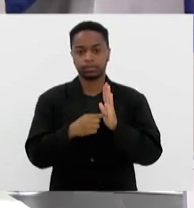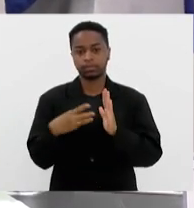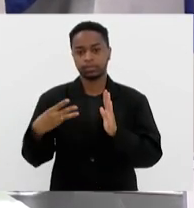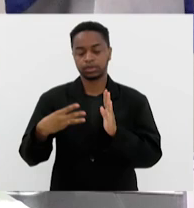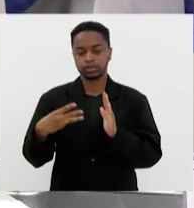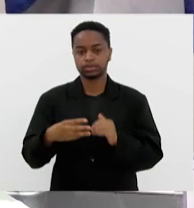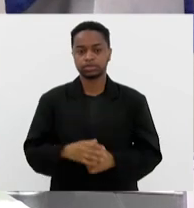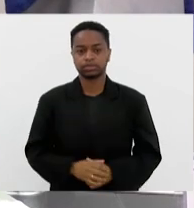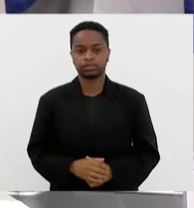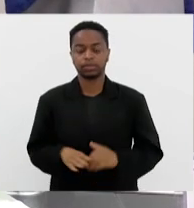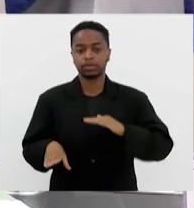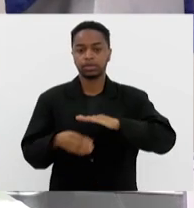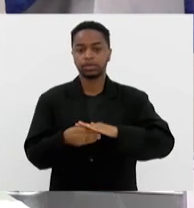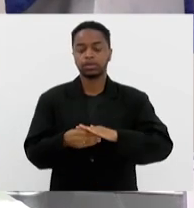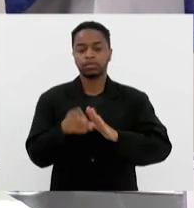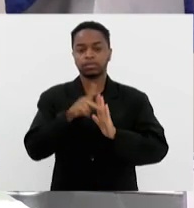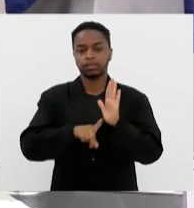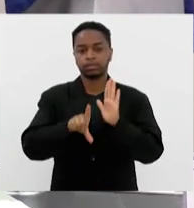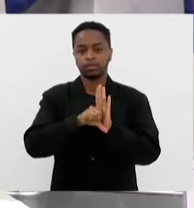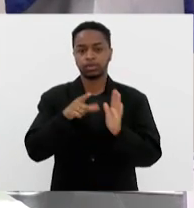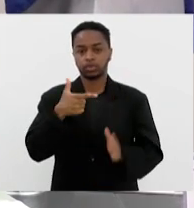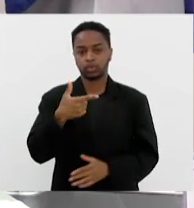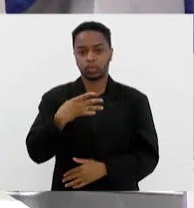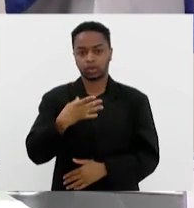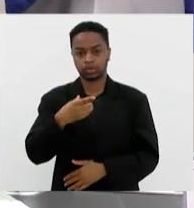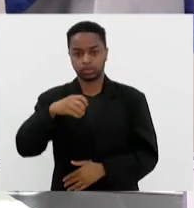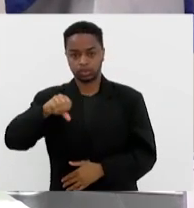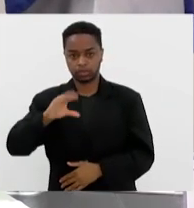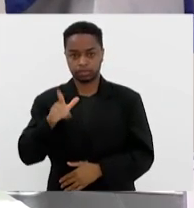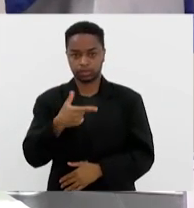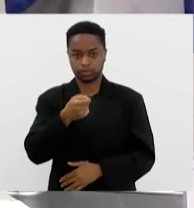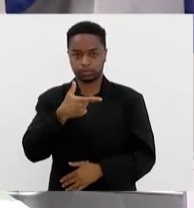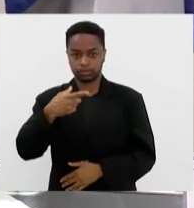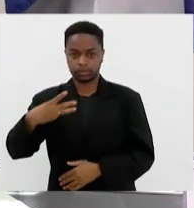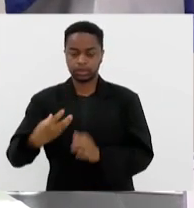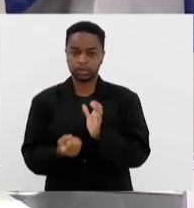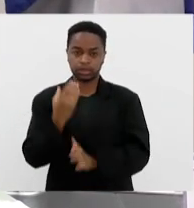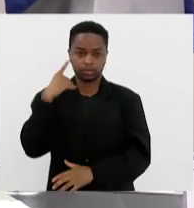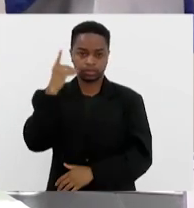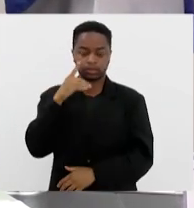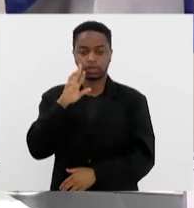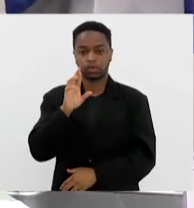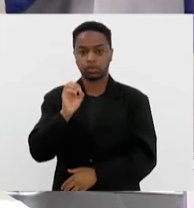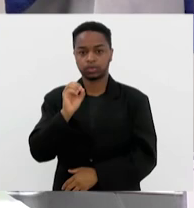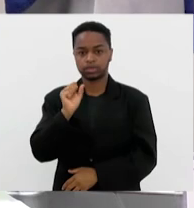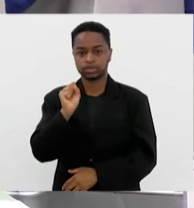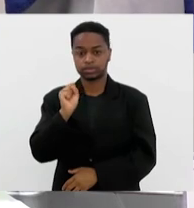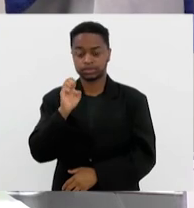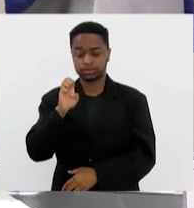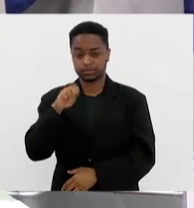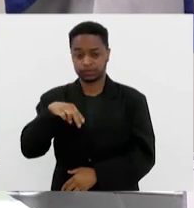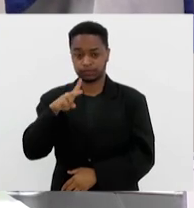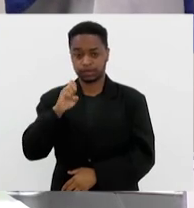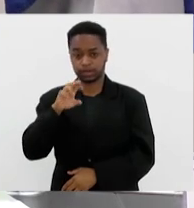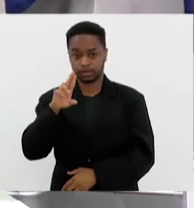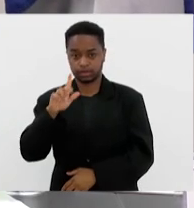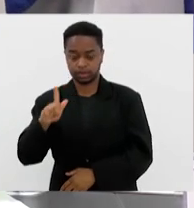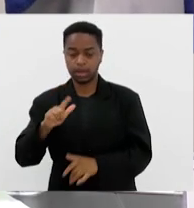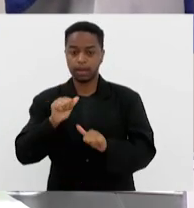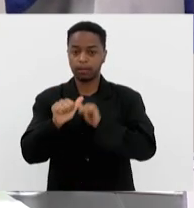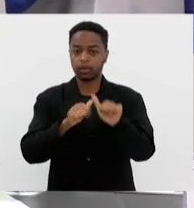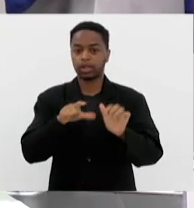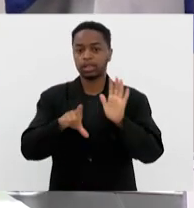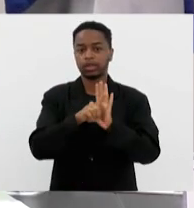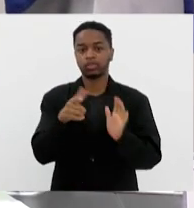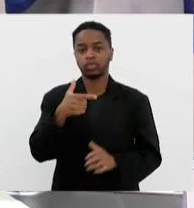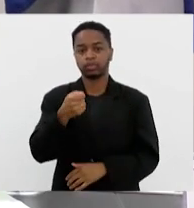de plenário ao projeto de lei 249 de 23, de autoria do deputado Rosenberg Reis, que altera a lei 5.645, de 6 de janeiro de 2010, para